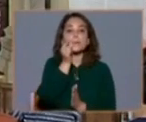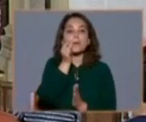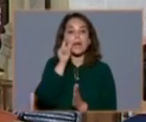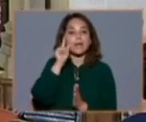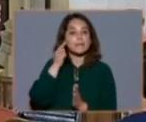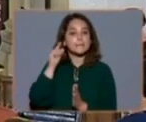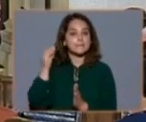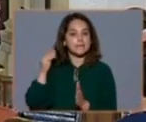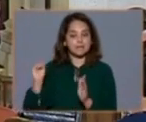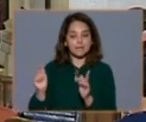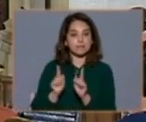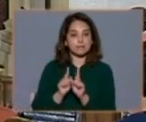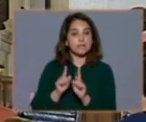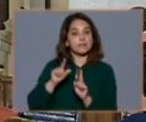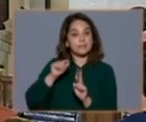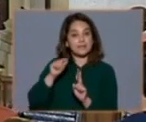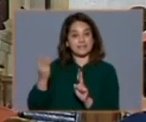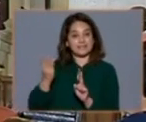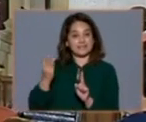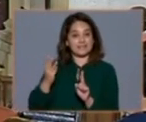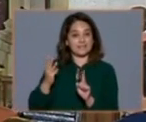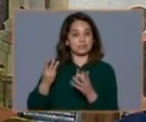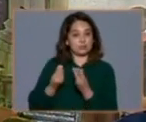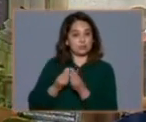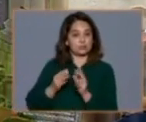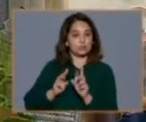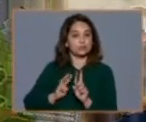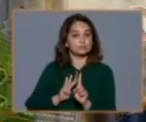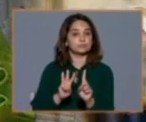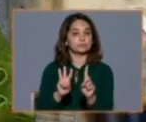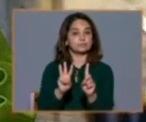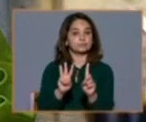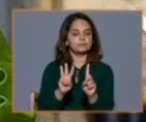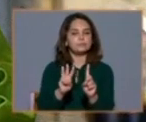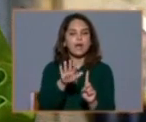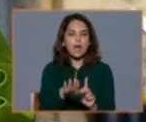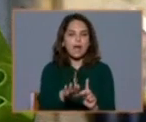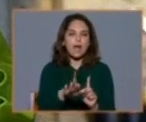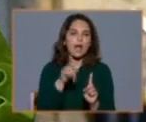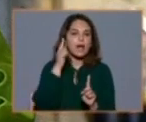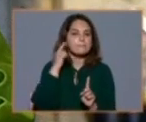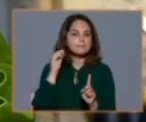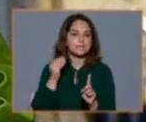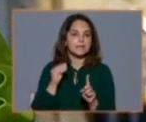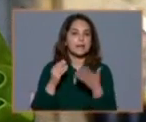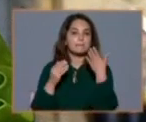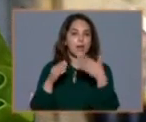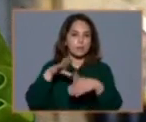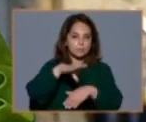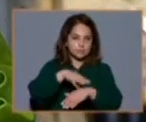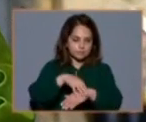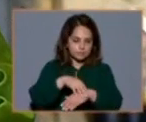menina e os que vinham com ele, entrou no lugar onde jazia a menina, pegou-lhe na mão e